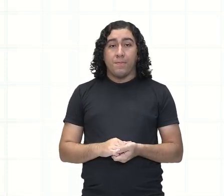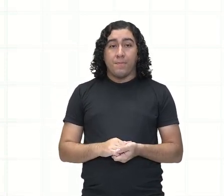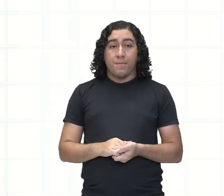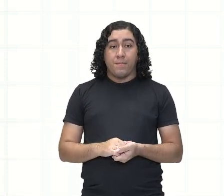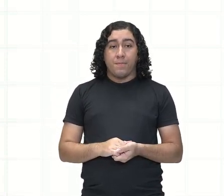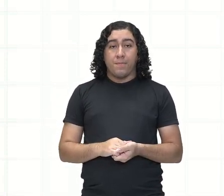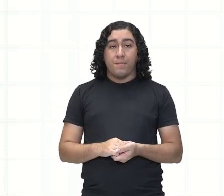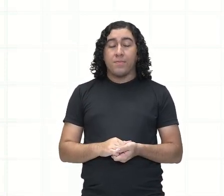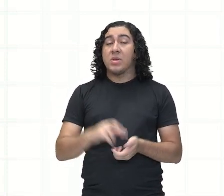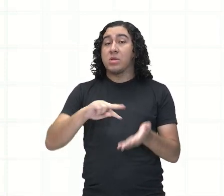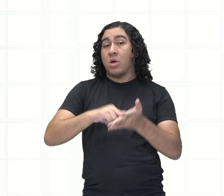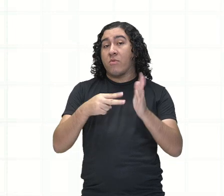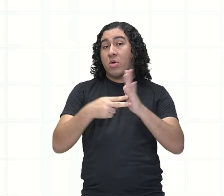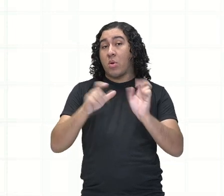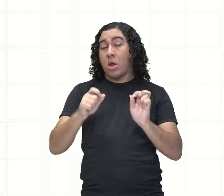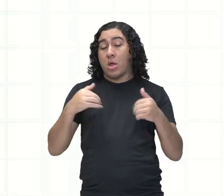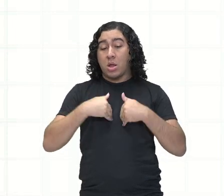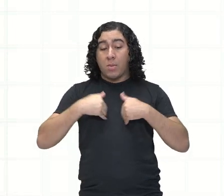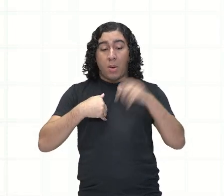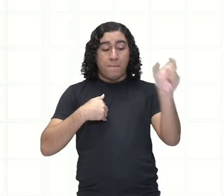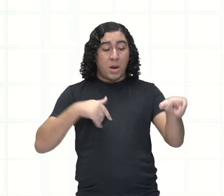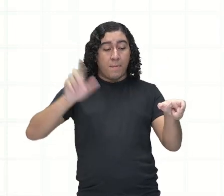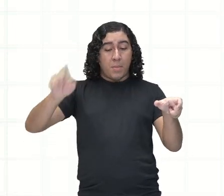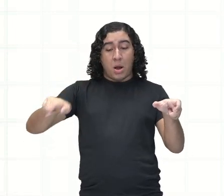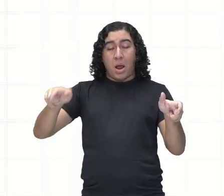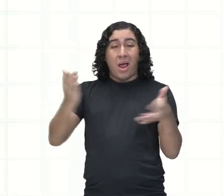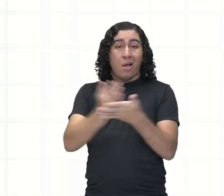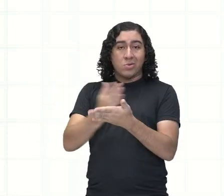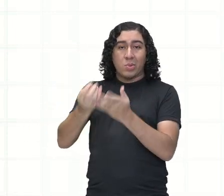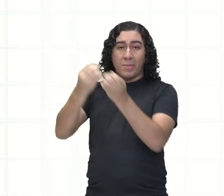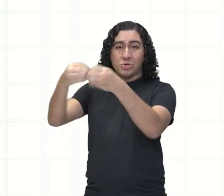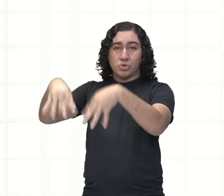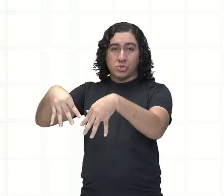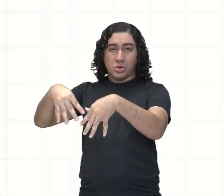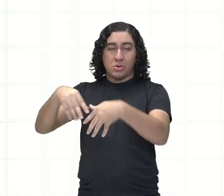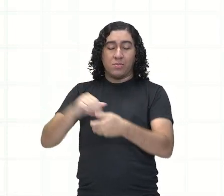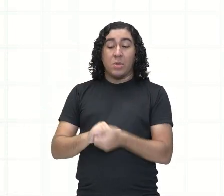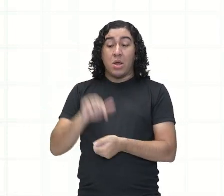das espécies envolvidas sofre algum prejuízo. E aí, nesse